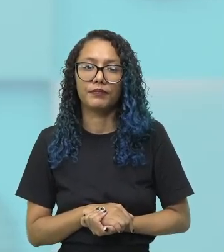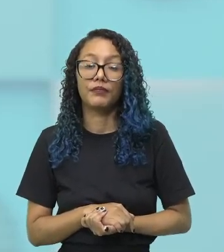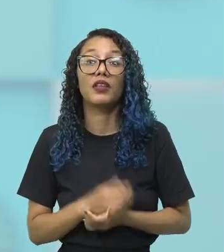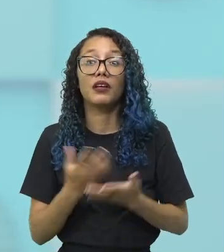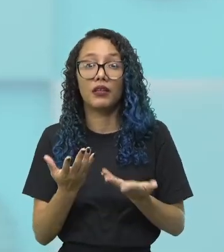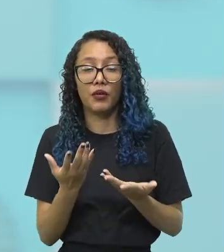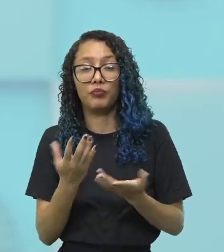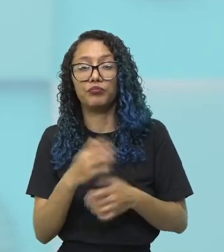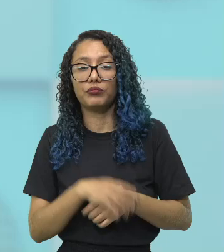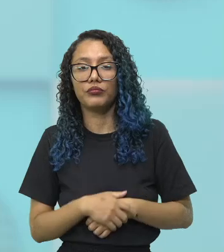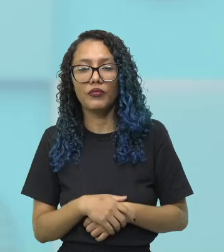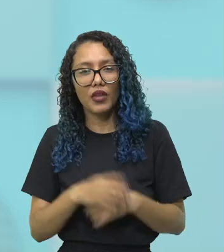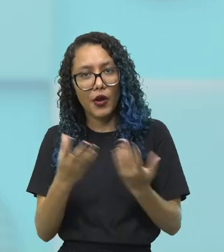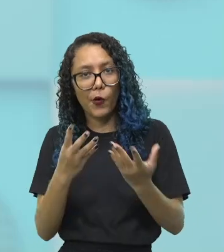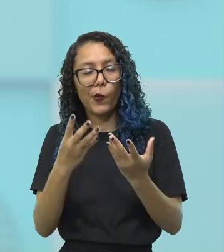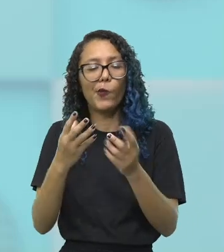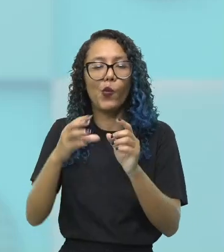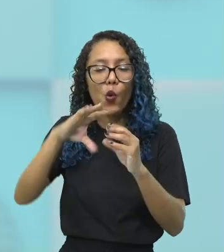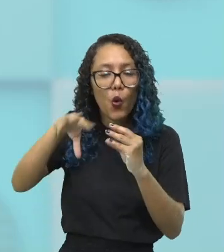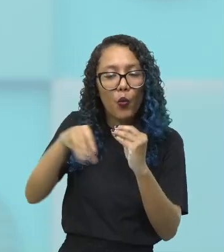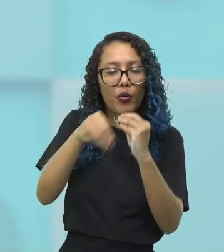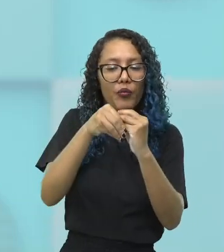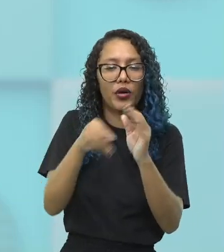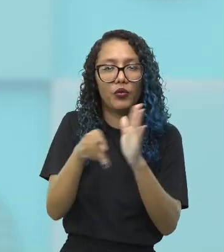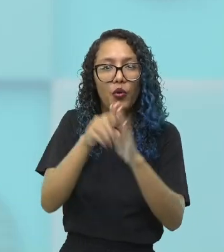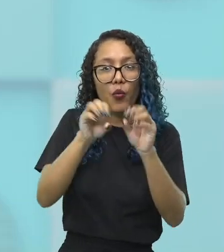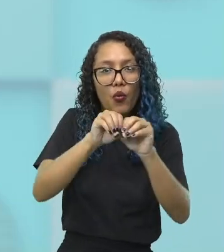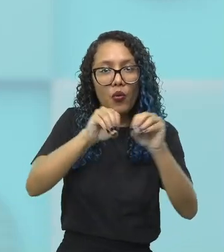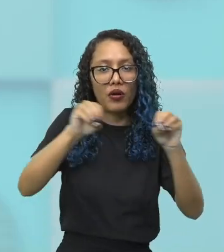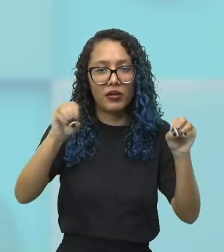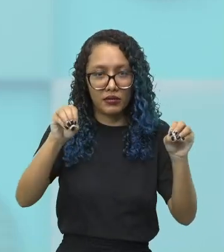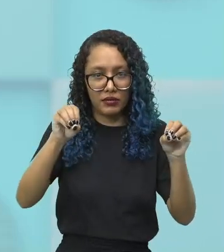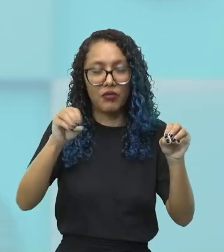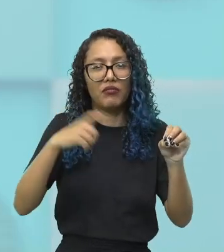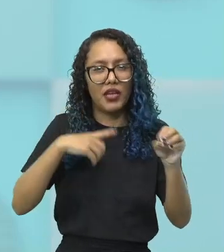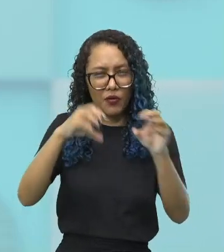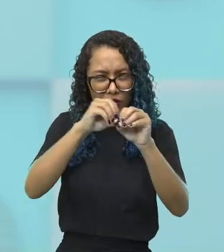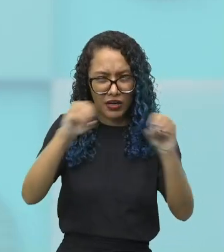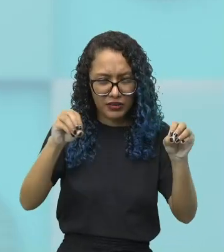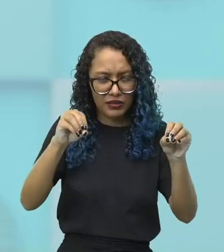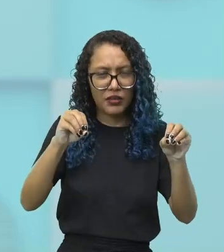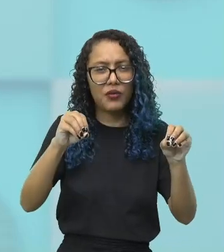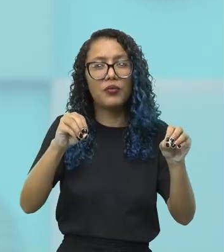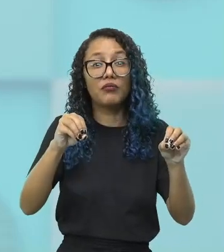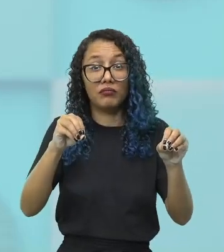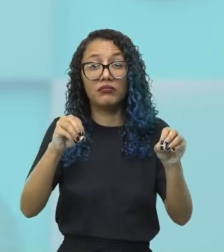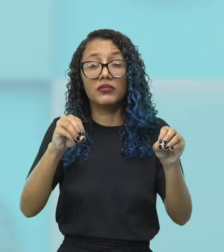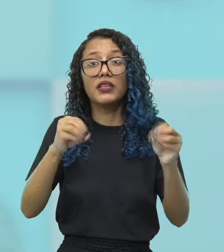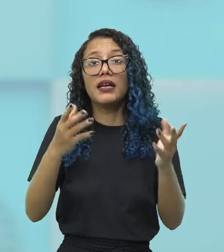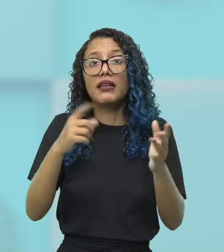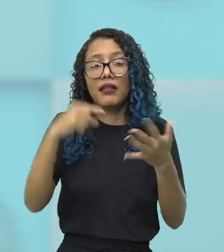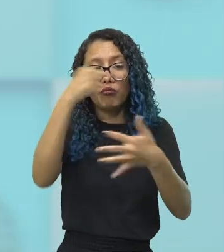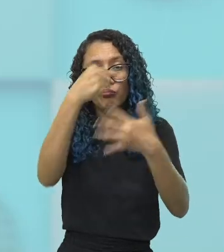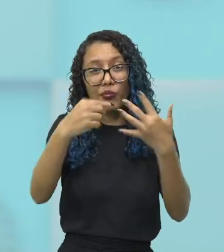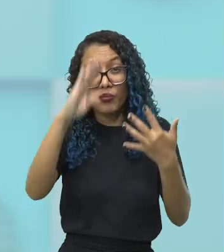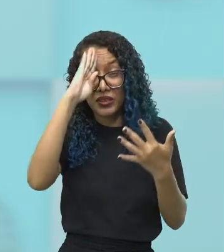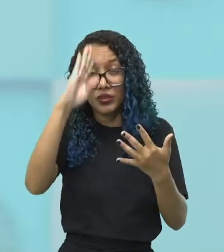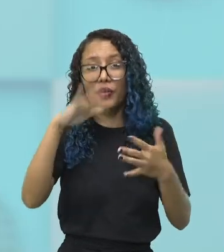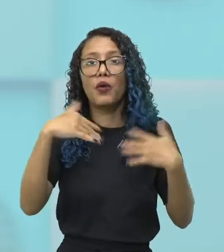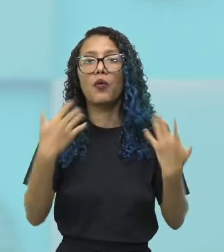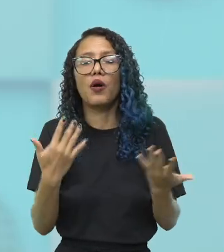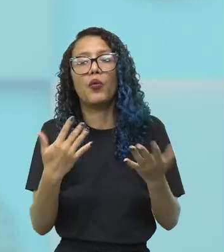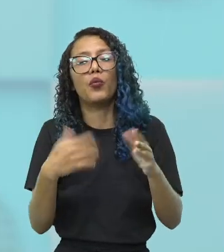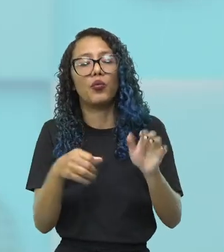acessório da oração, né? A gente sabe que nós temos a oração e dentro da oração nós temos os essenciais, que quem é o sujeito e